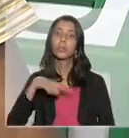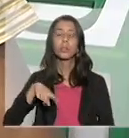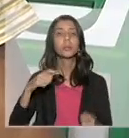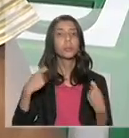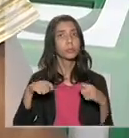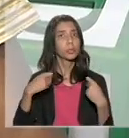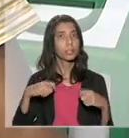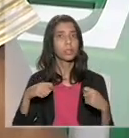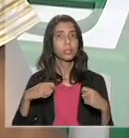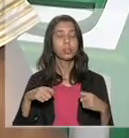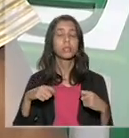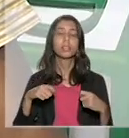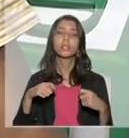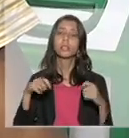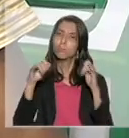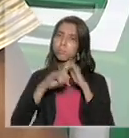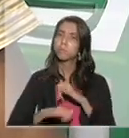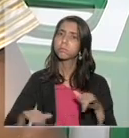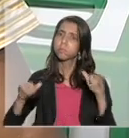tem que